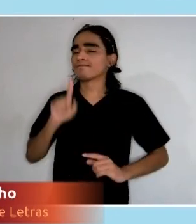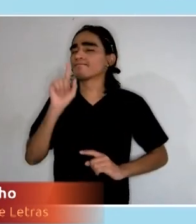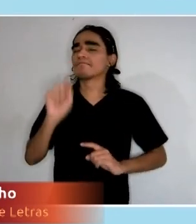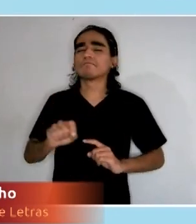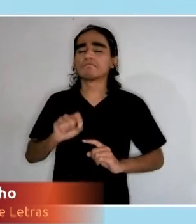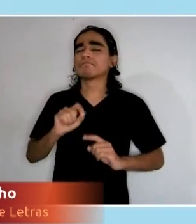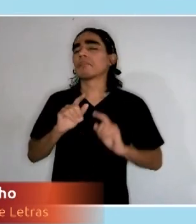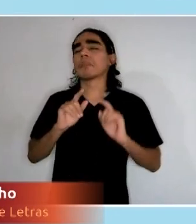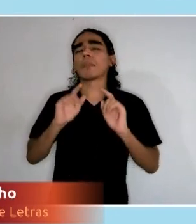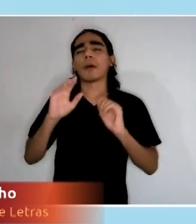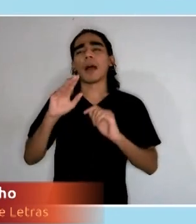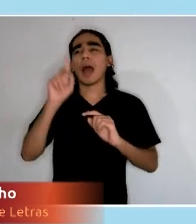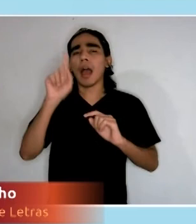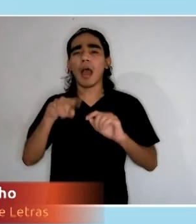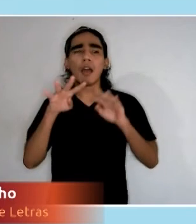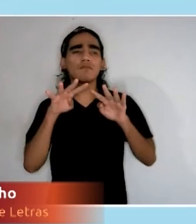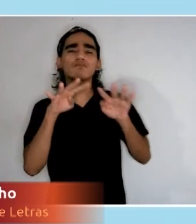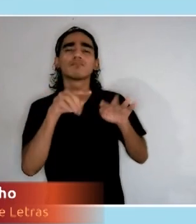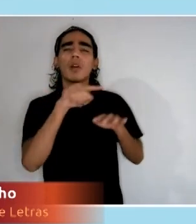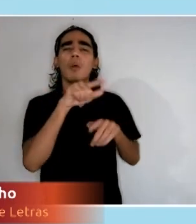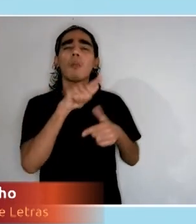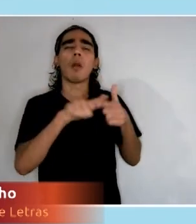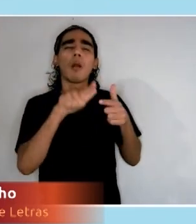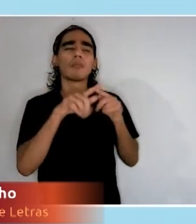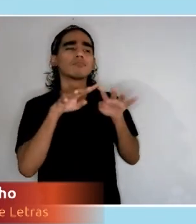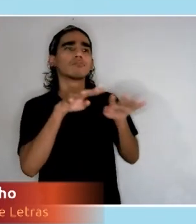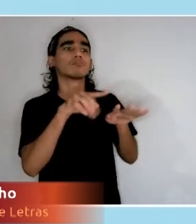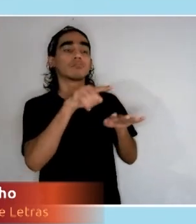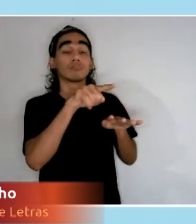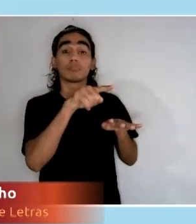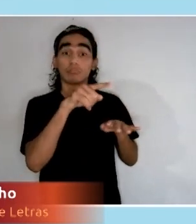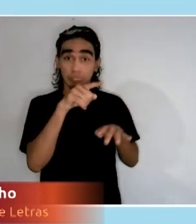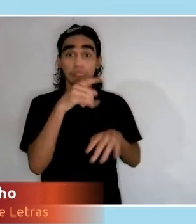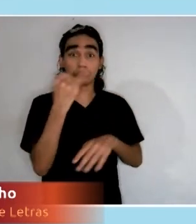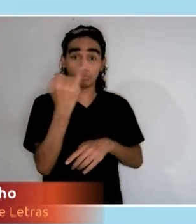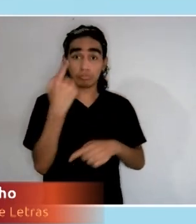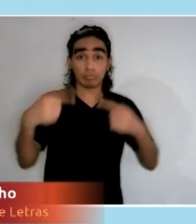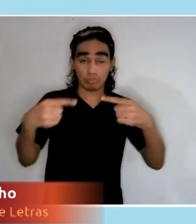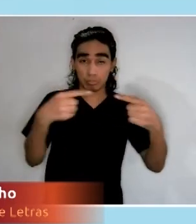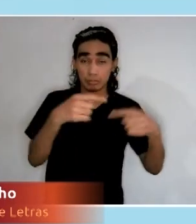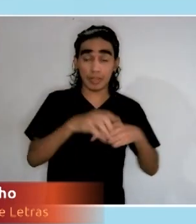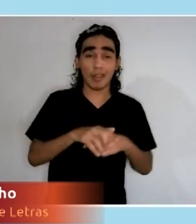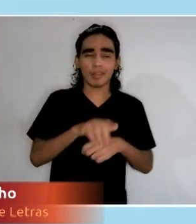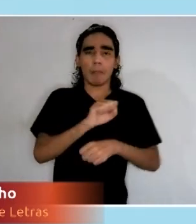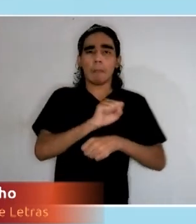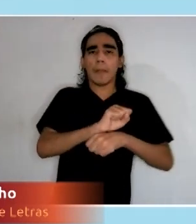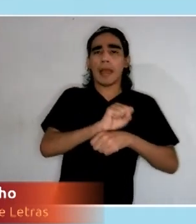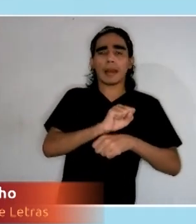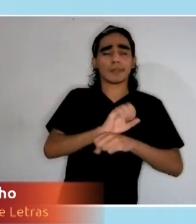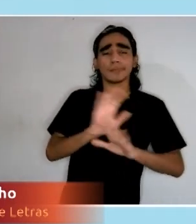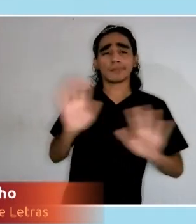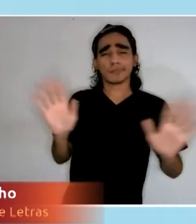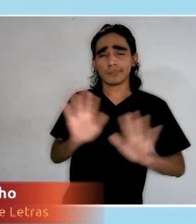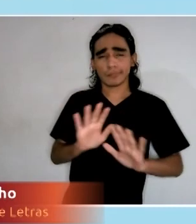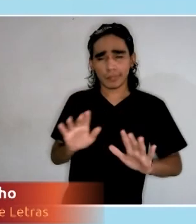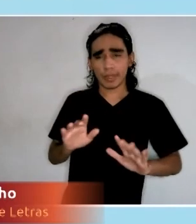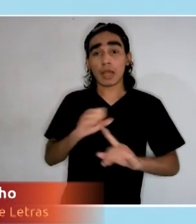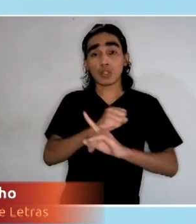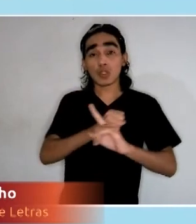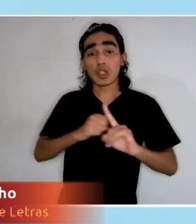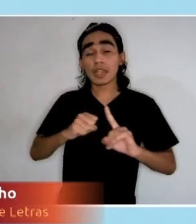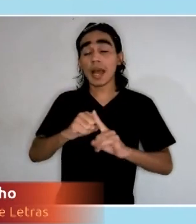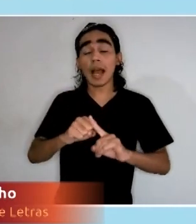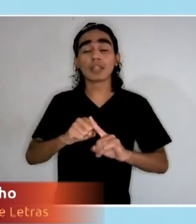de visibilização do problema, né? O Betinho dizia, a fome tem pressa, não pode esperar. É isso que dizia para a sociedade, né?